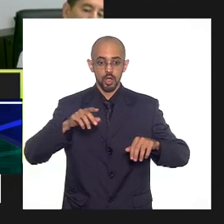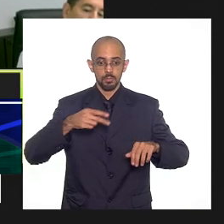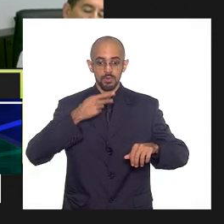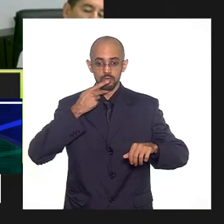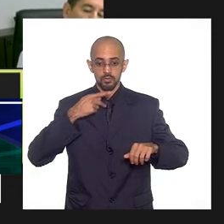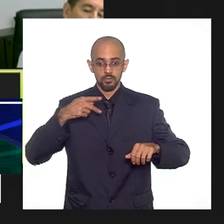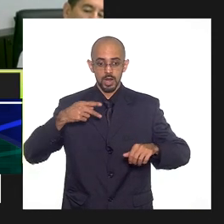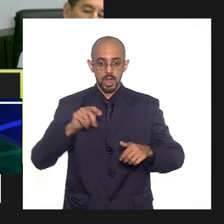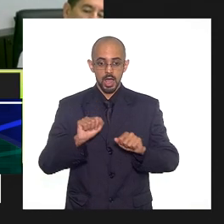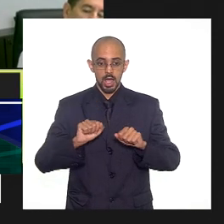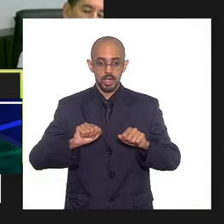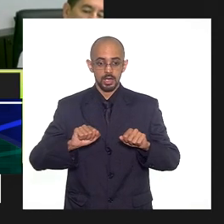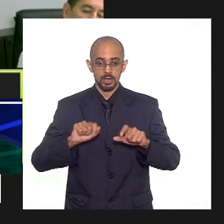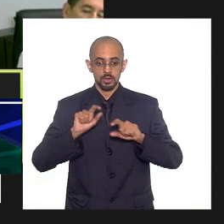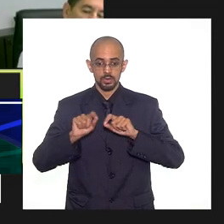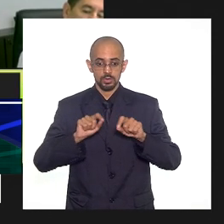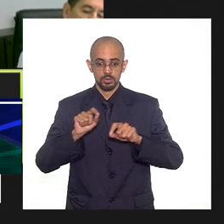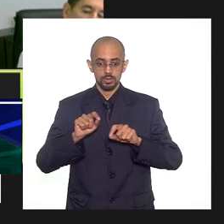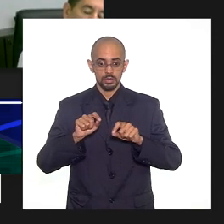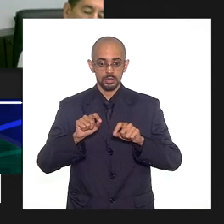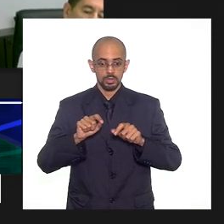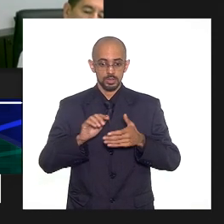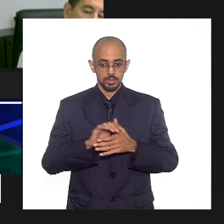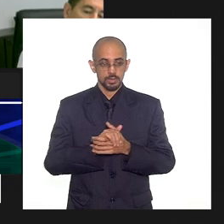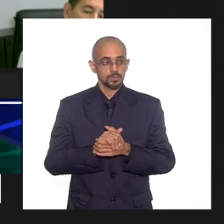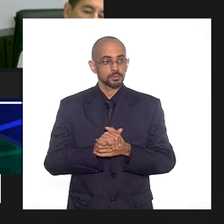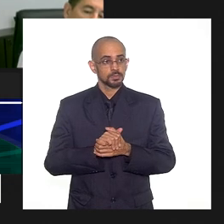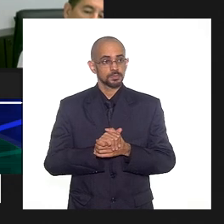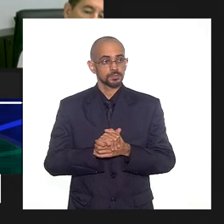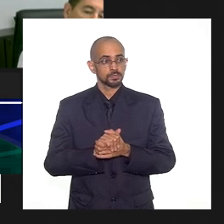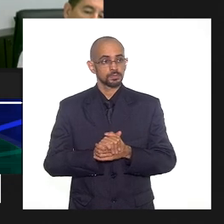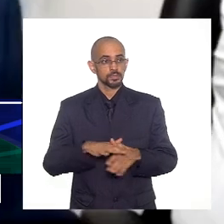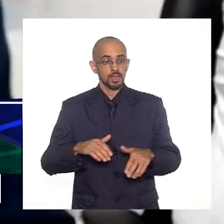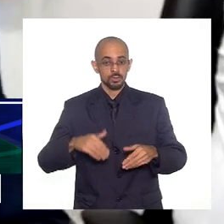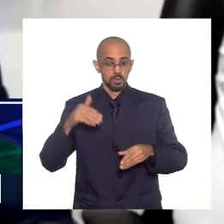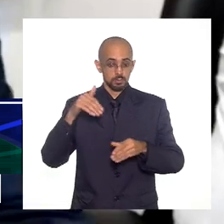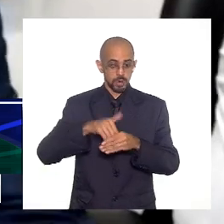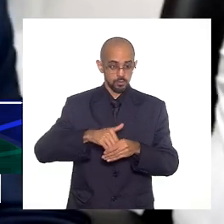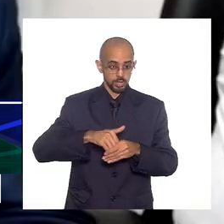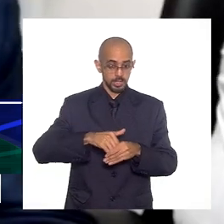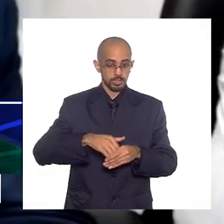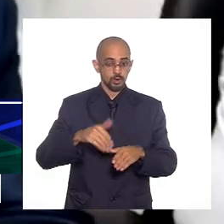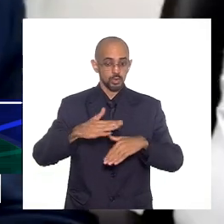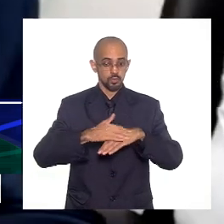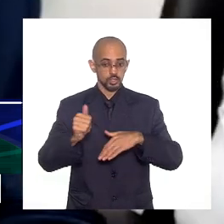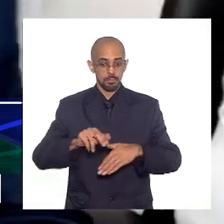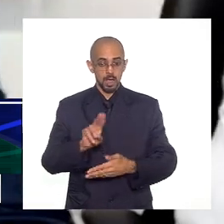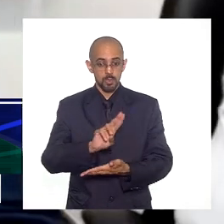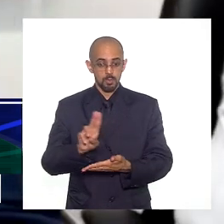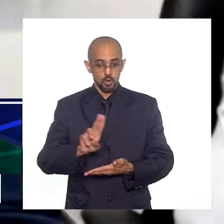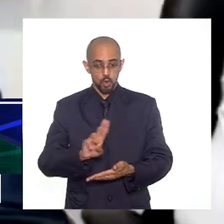Só para consignar meu voto favorável. Isso, presidente. Tá bom, Márcio Canella, ok. Vamos à votação, vou chamar nominal.